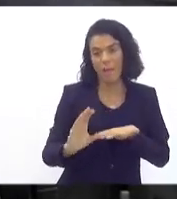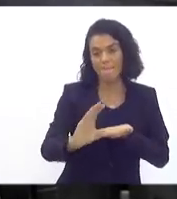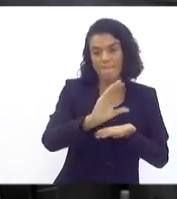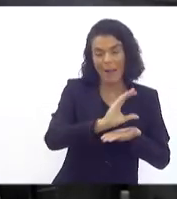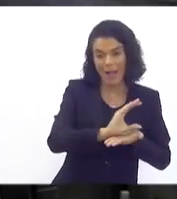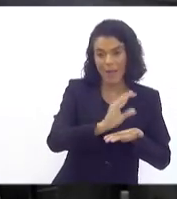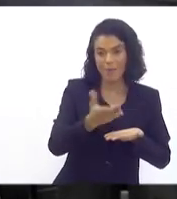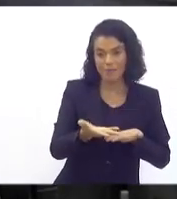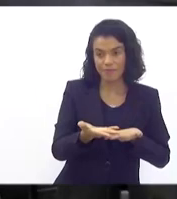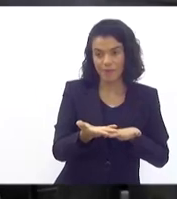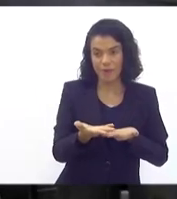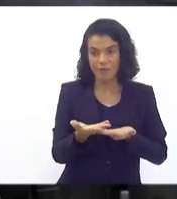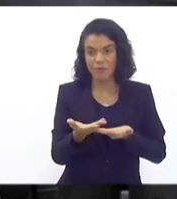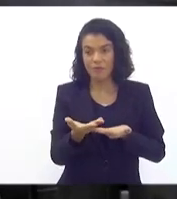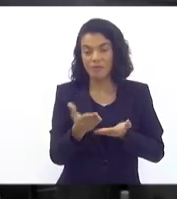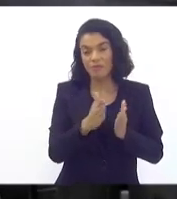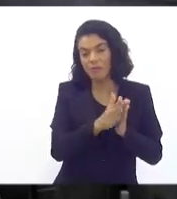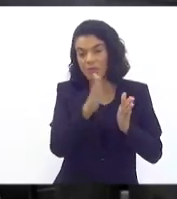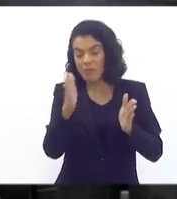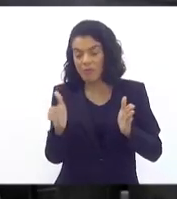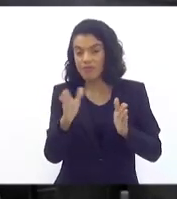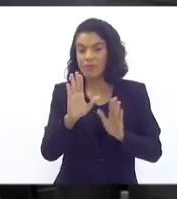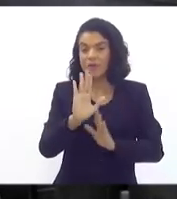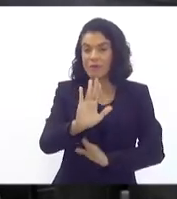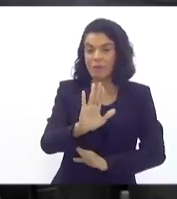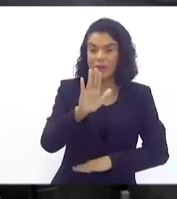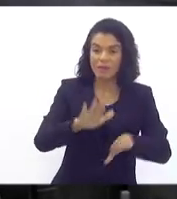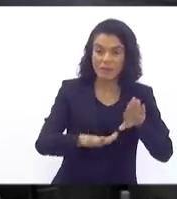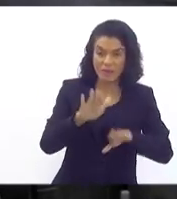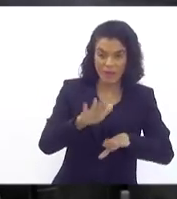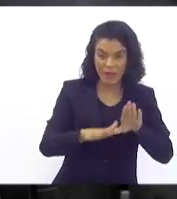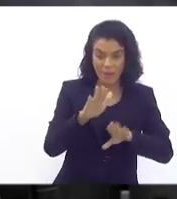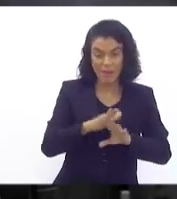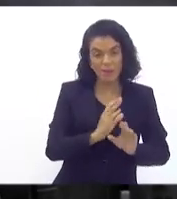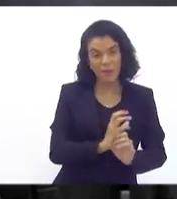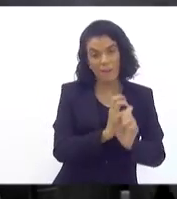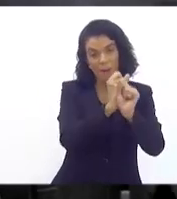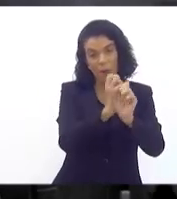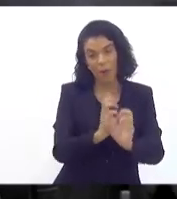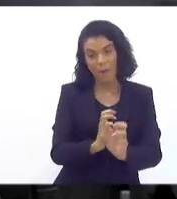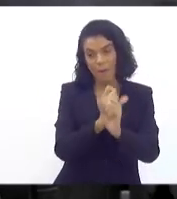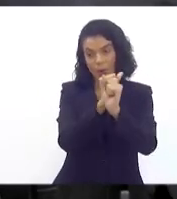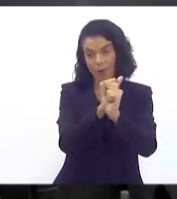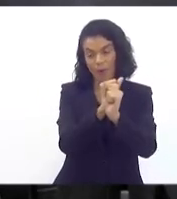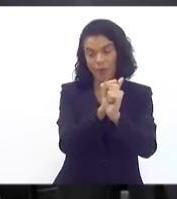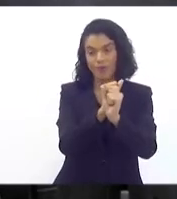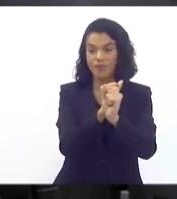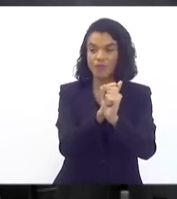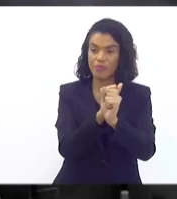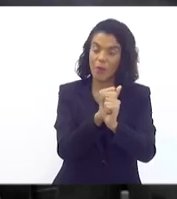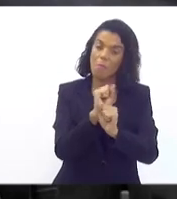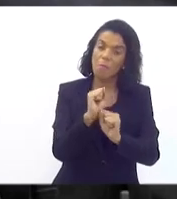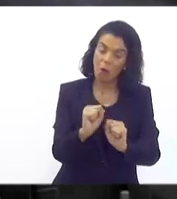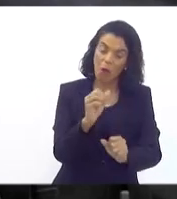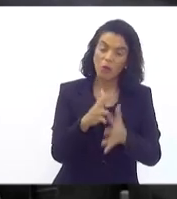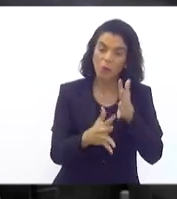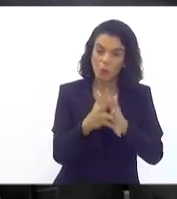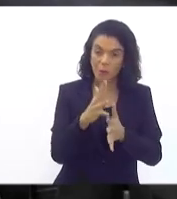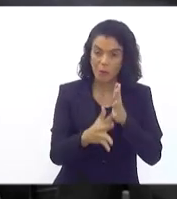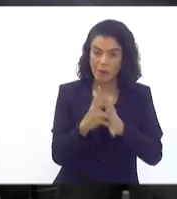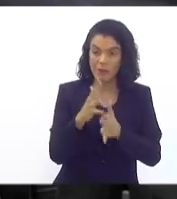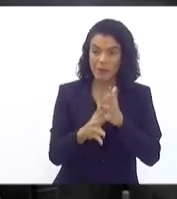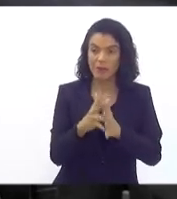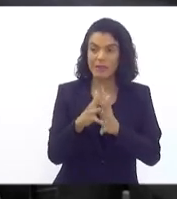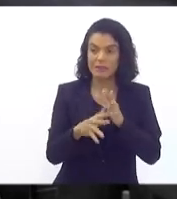sua prorrogação Mas dependendo dos das da valoração principalmente das autuações podem comprometer sim a a